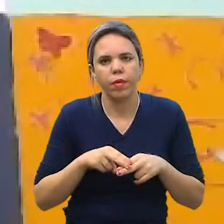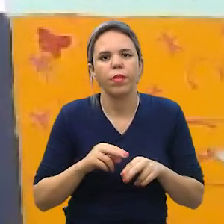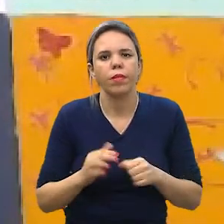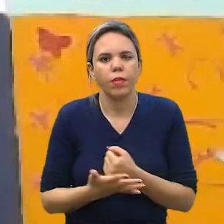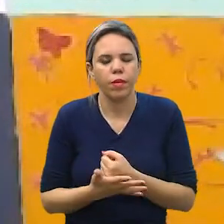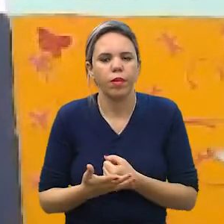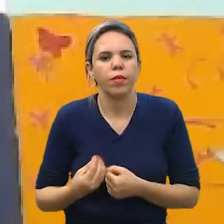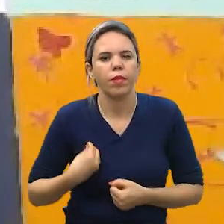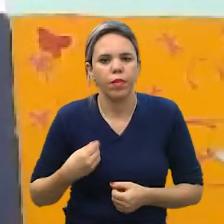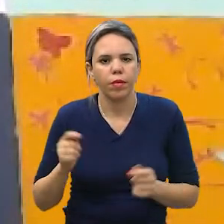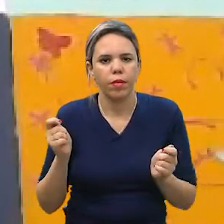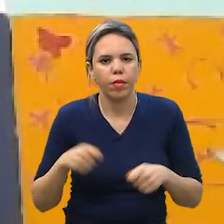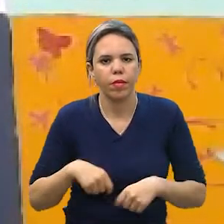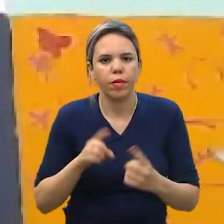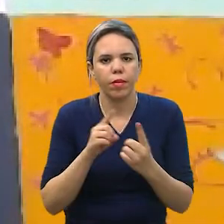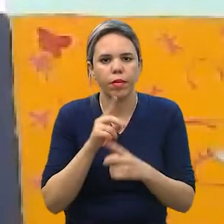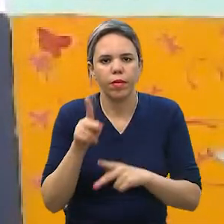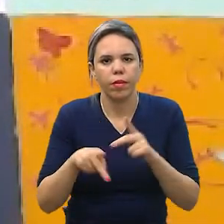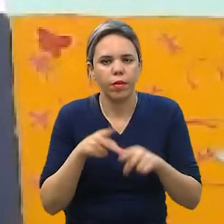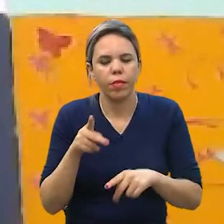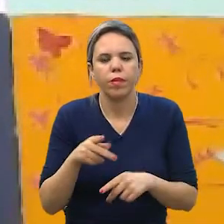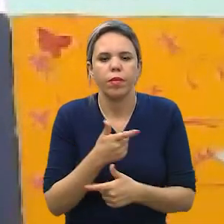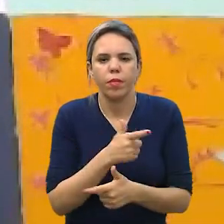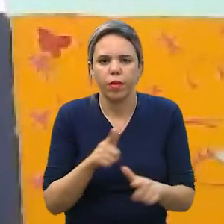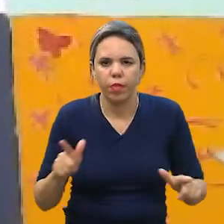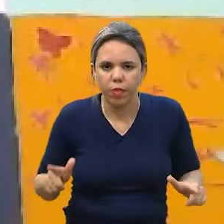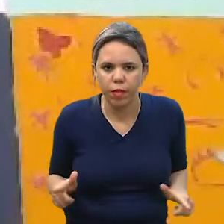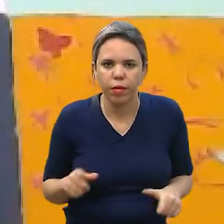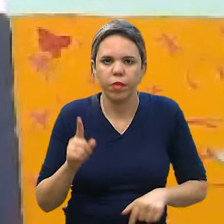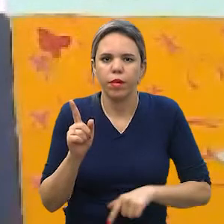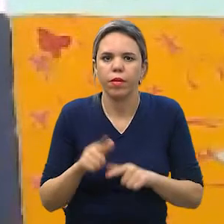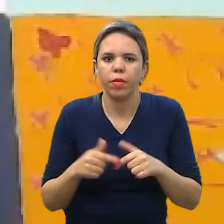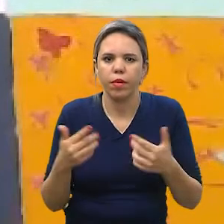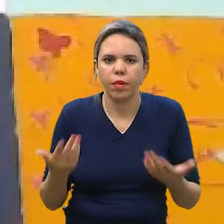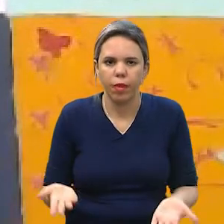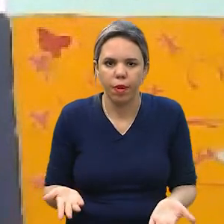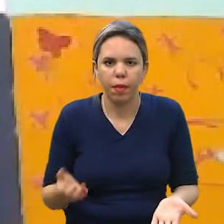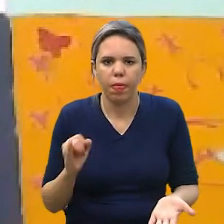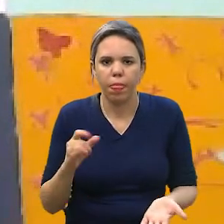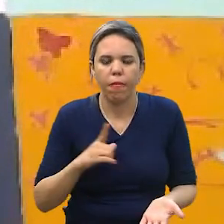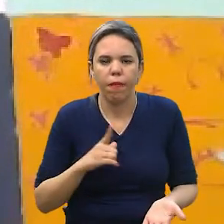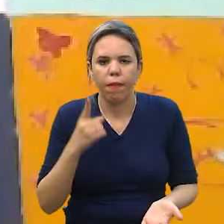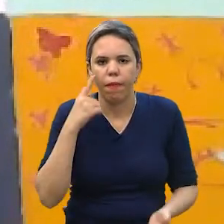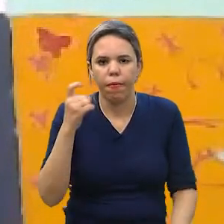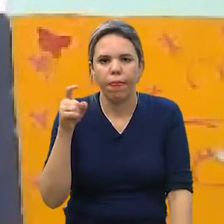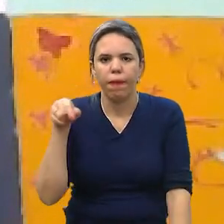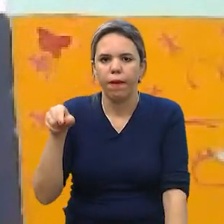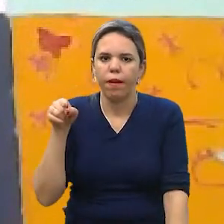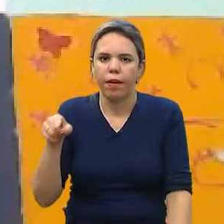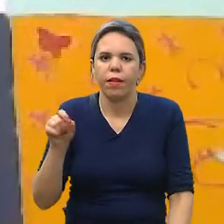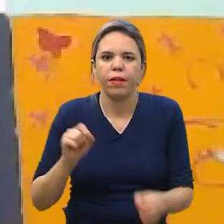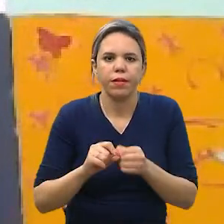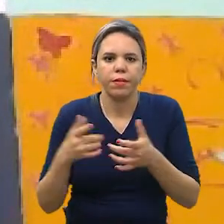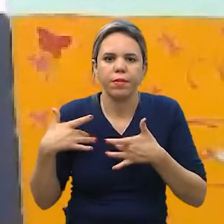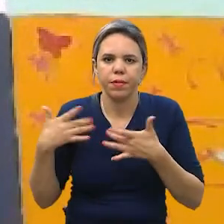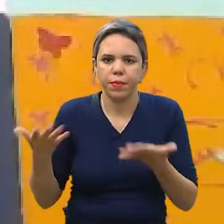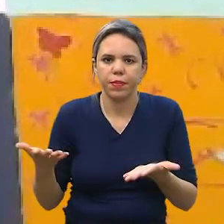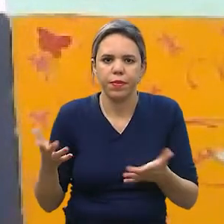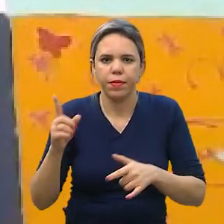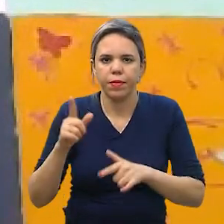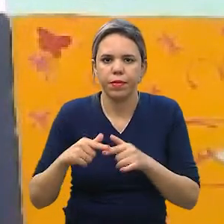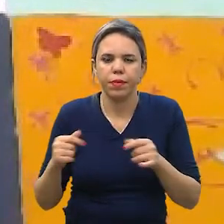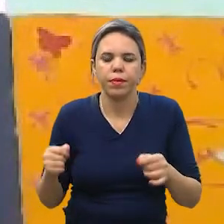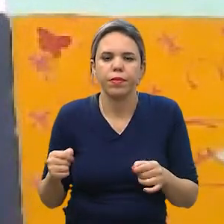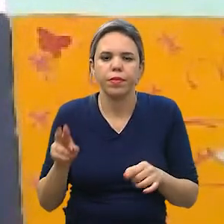pandemia, para que a gente possa atender o nosso público que não tem esses equipamentos, né? Então, se alguém tiver interesse de fazer doação, mesmo